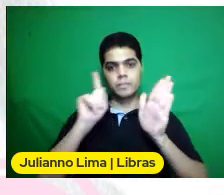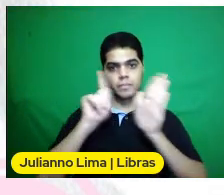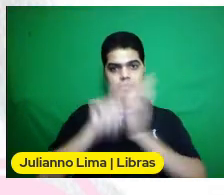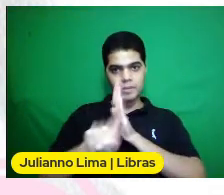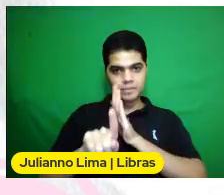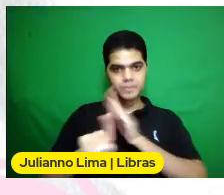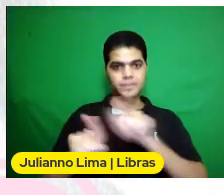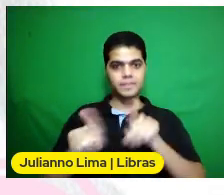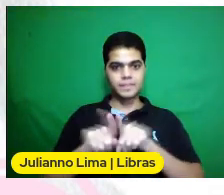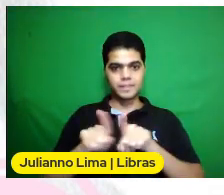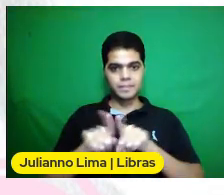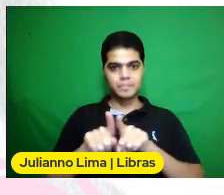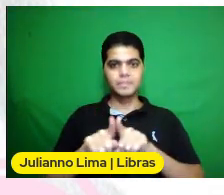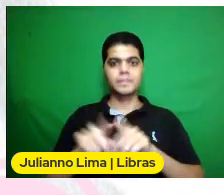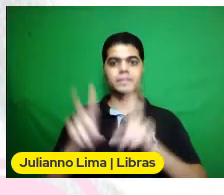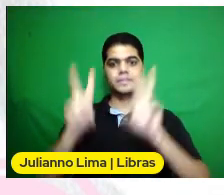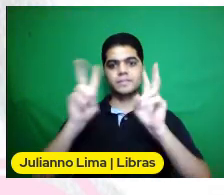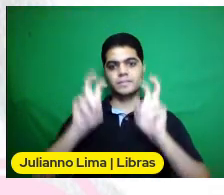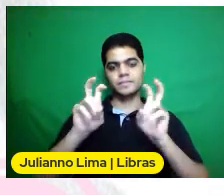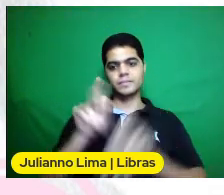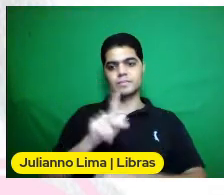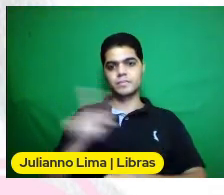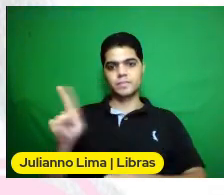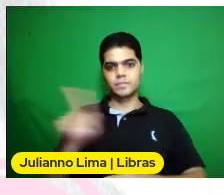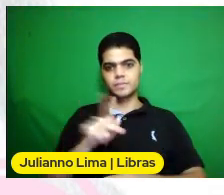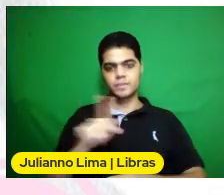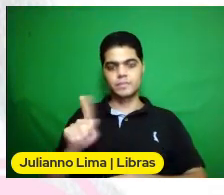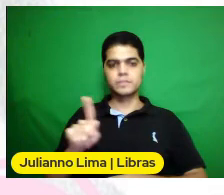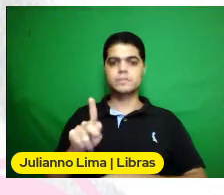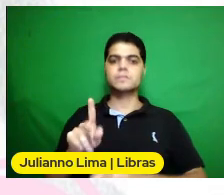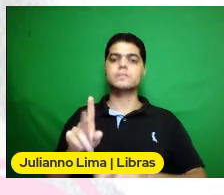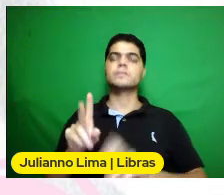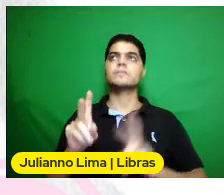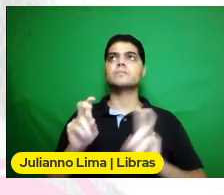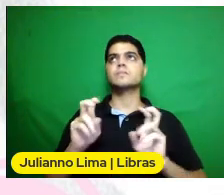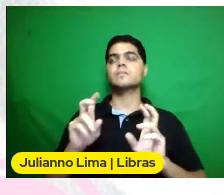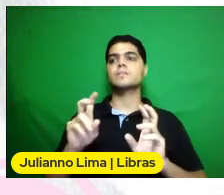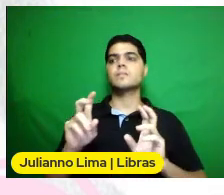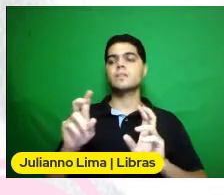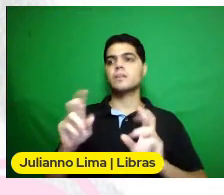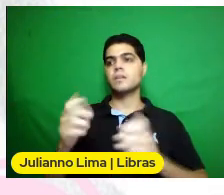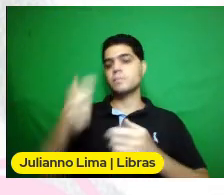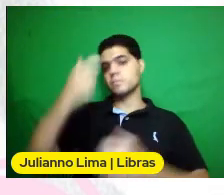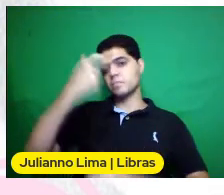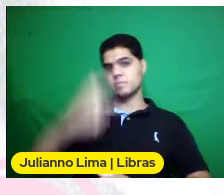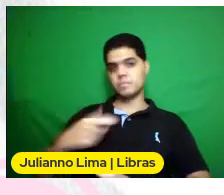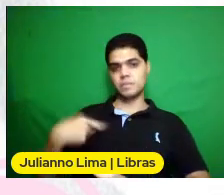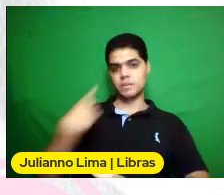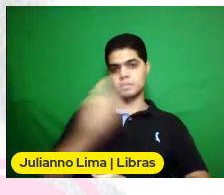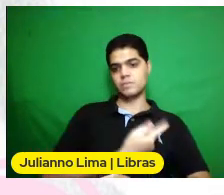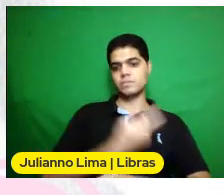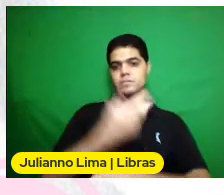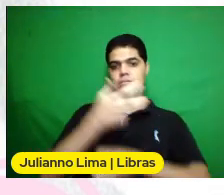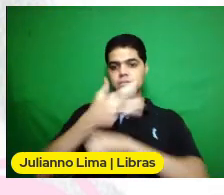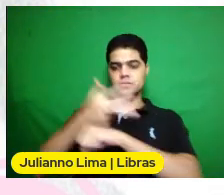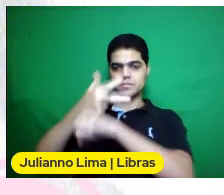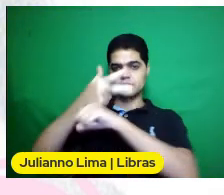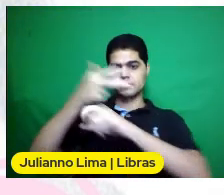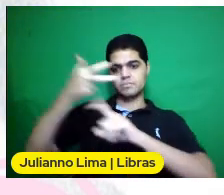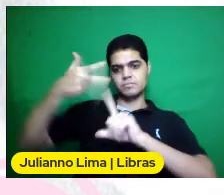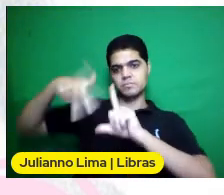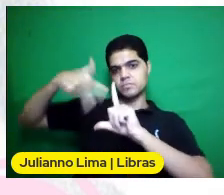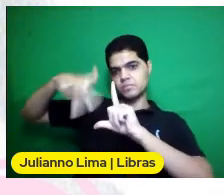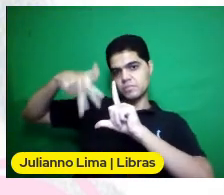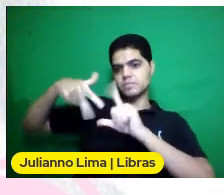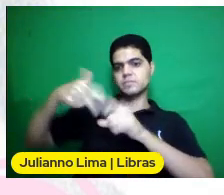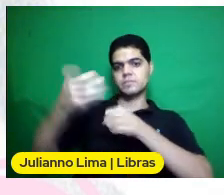todos vocês que são professores, direcionado para a gente, né, nessa área profissional de animação, de ilustração. Temos que ter um